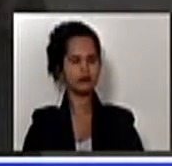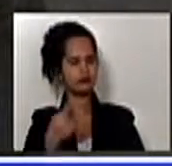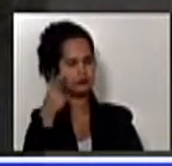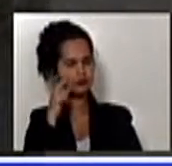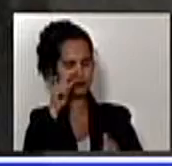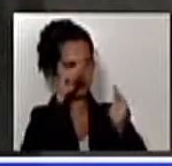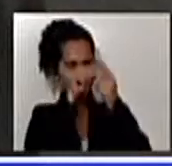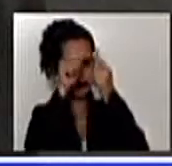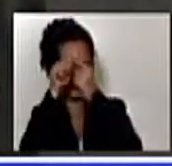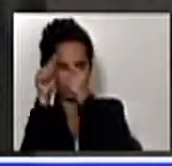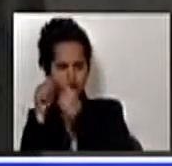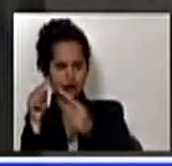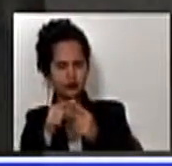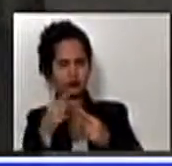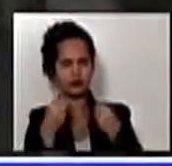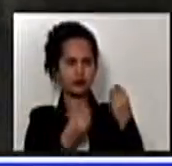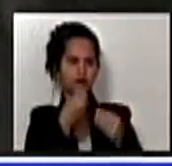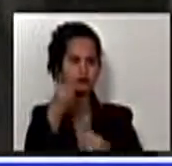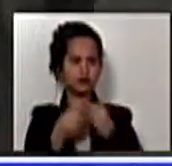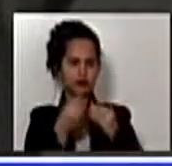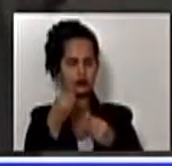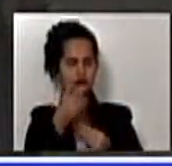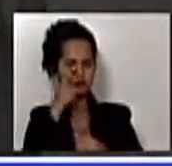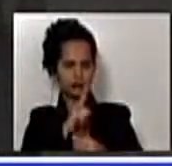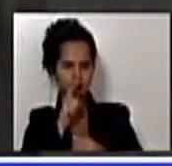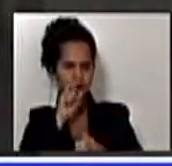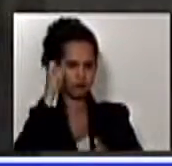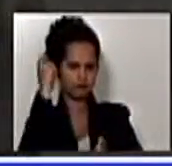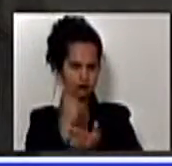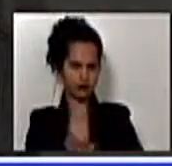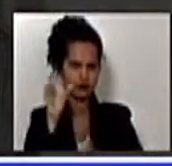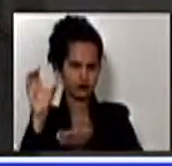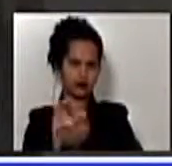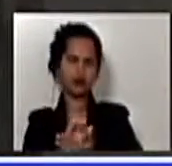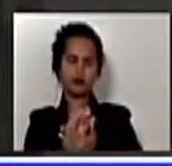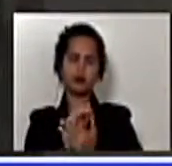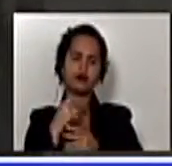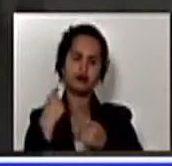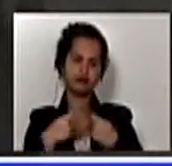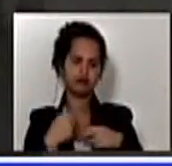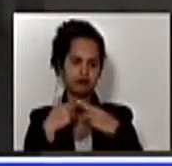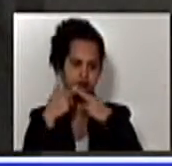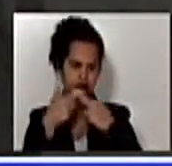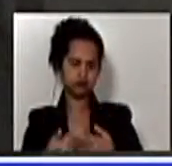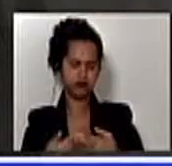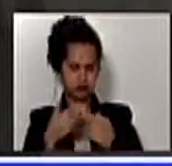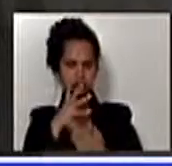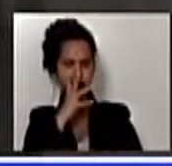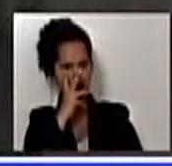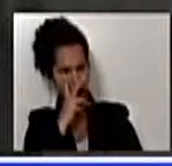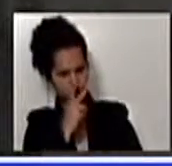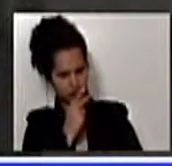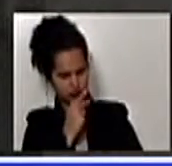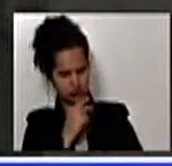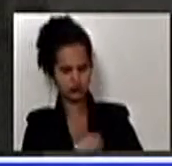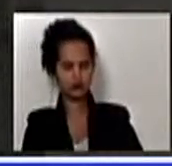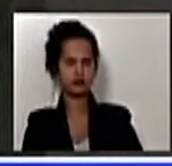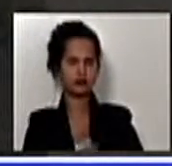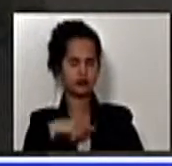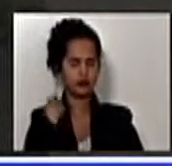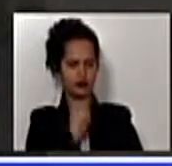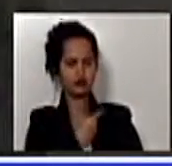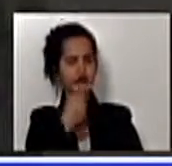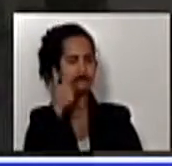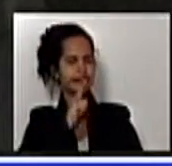identificar a arrecadação, autuar e o contribuinte pagar, leva um tempo maior. Então, a gente tem atuado em